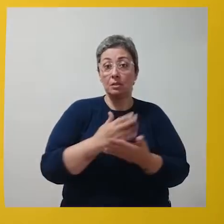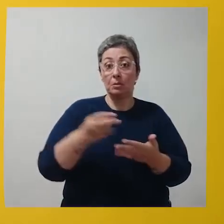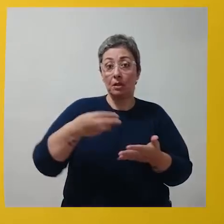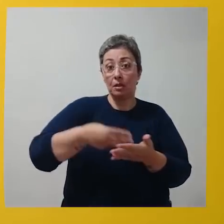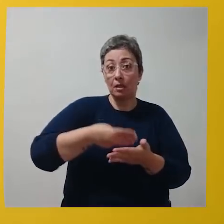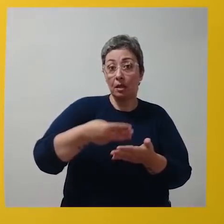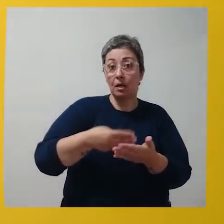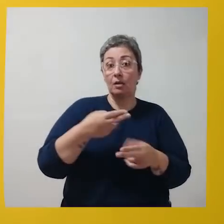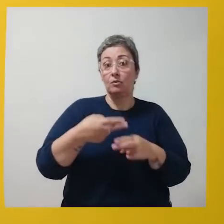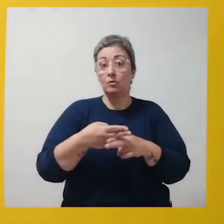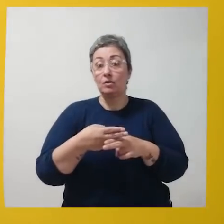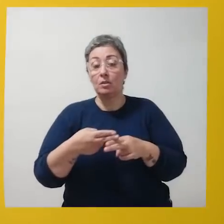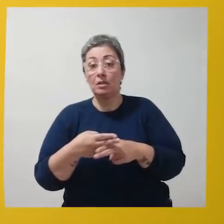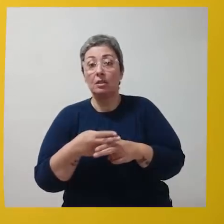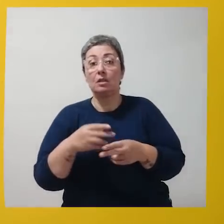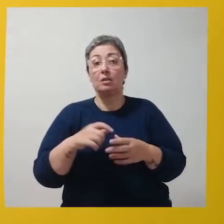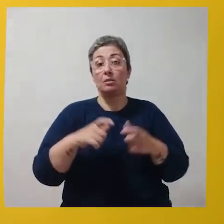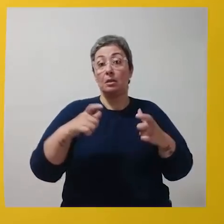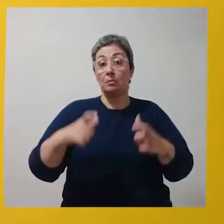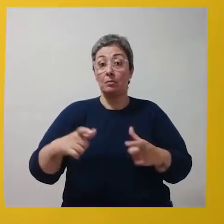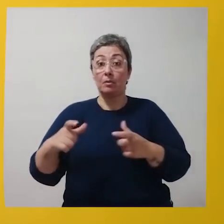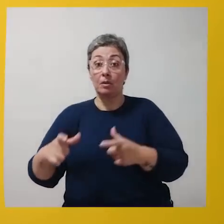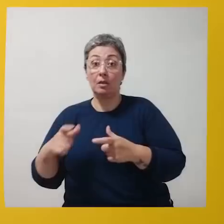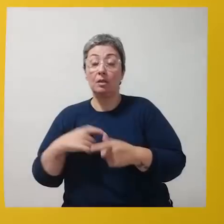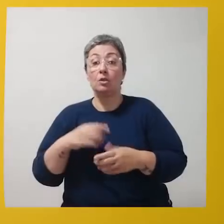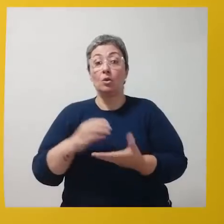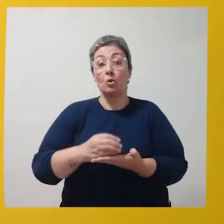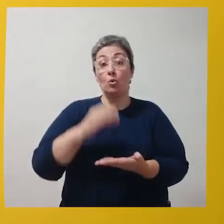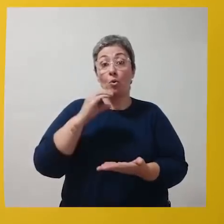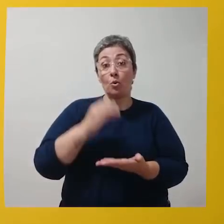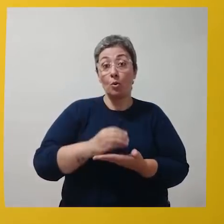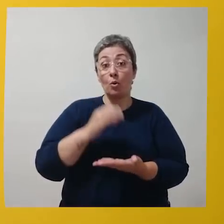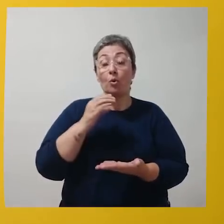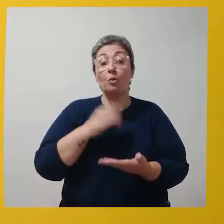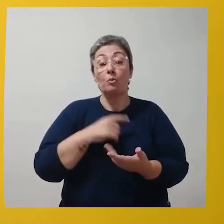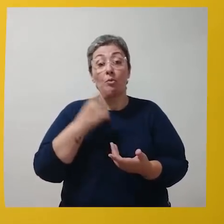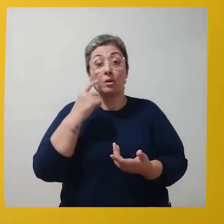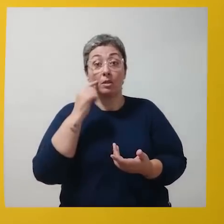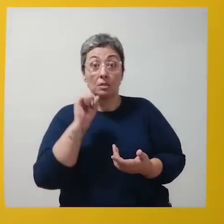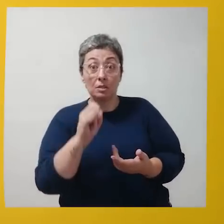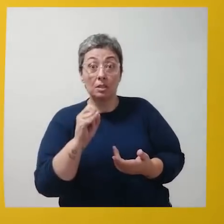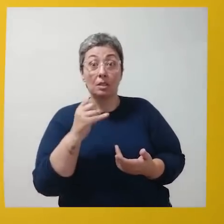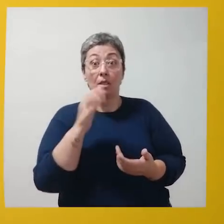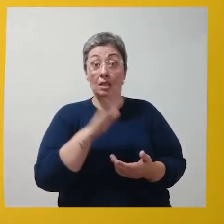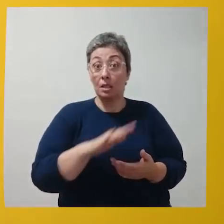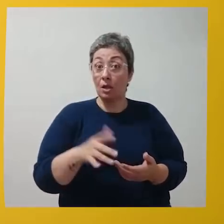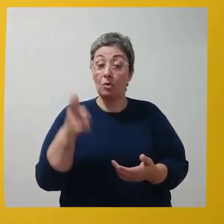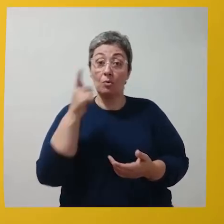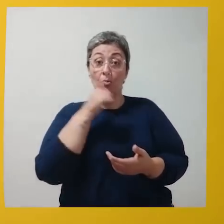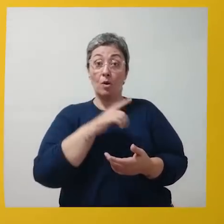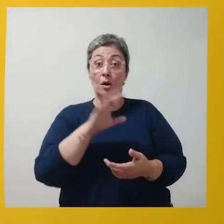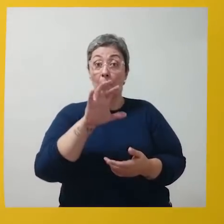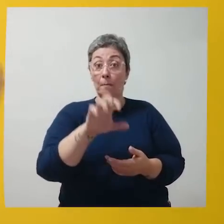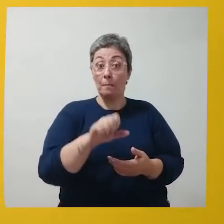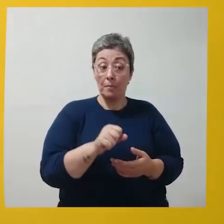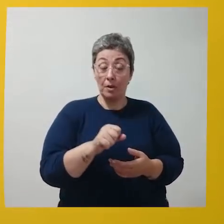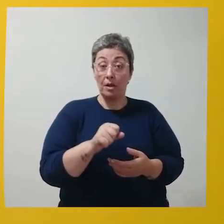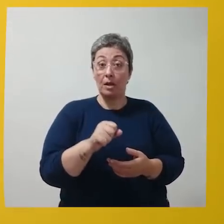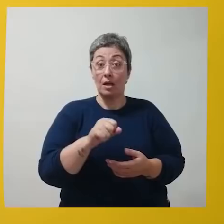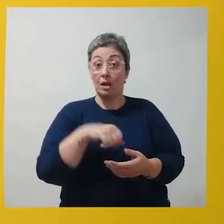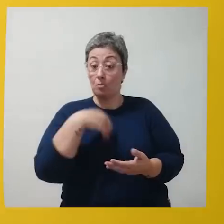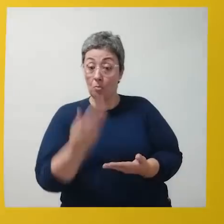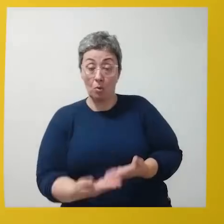talheres, separar os pratos, os copos, né? Se essa criança ela consegue pegar na mão sem